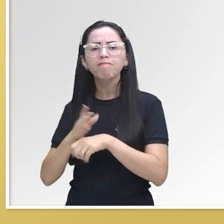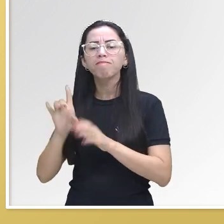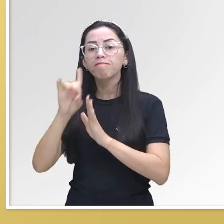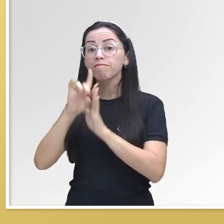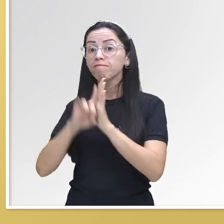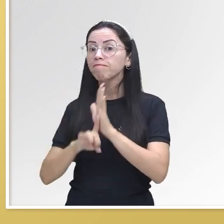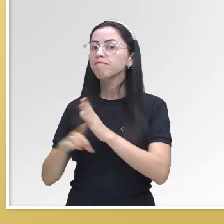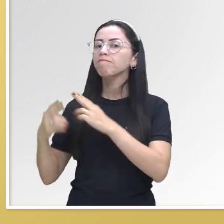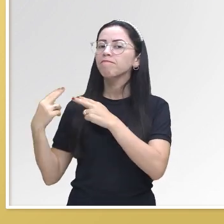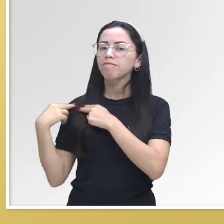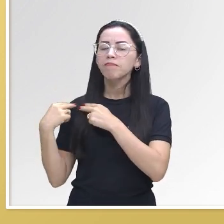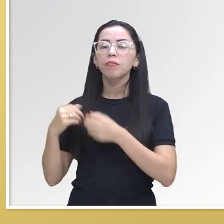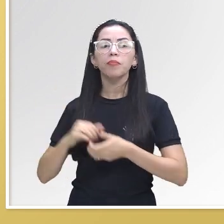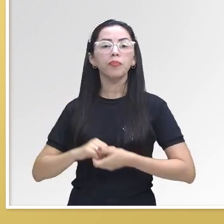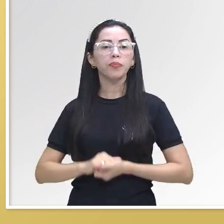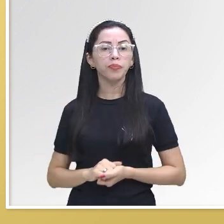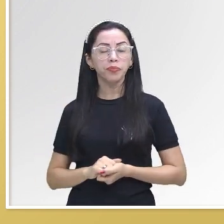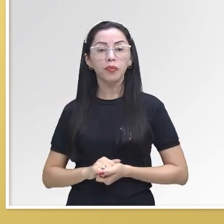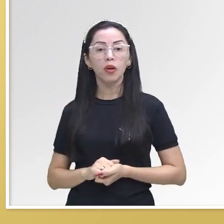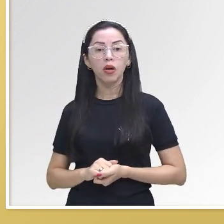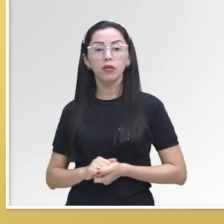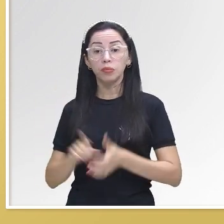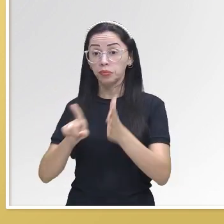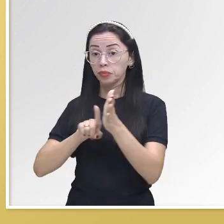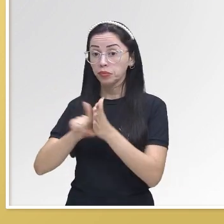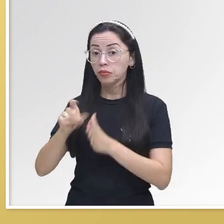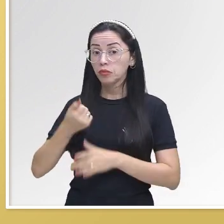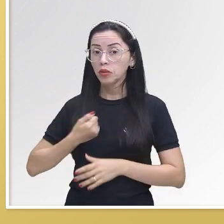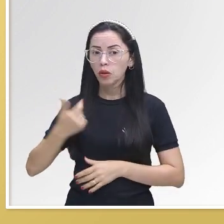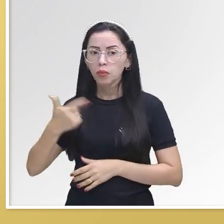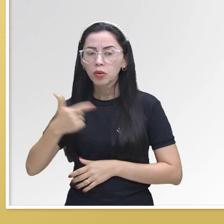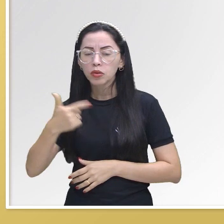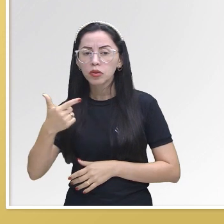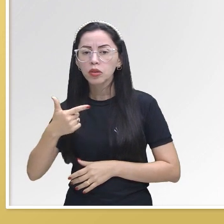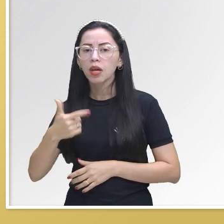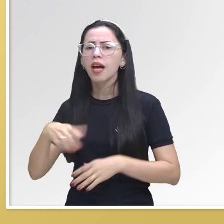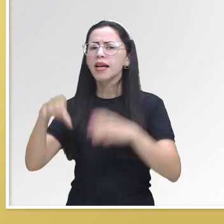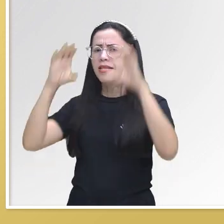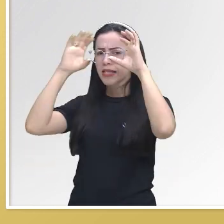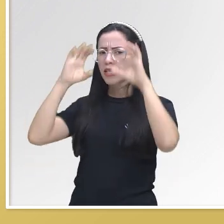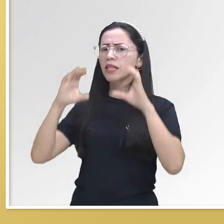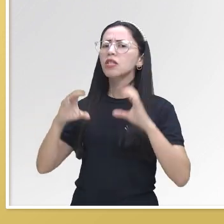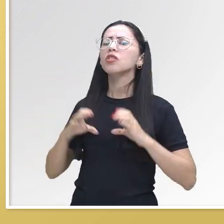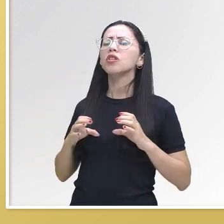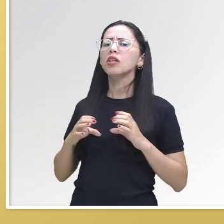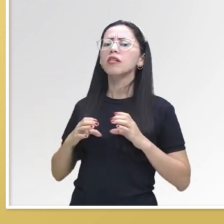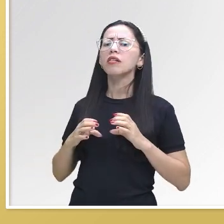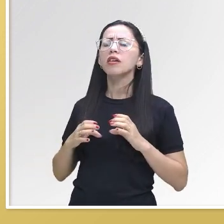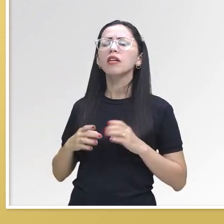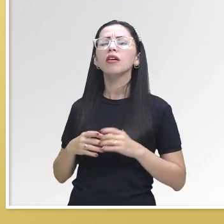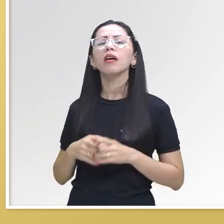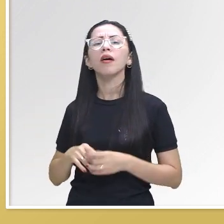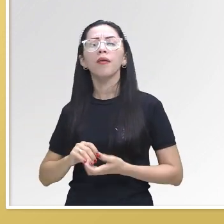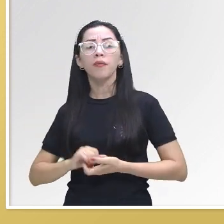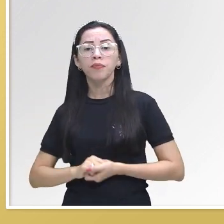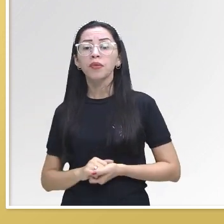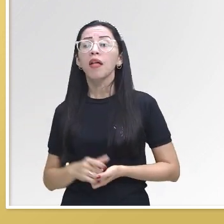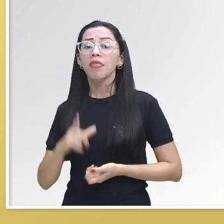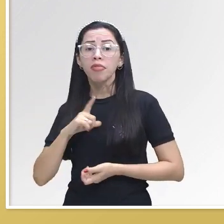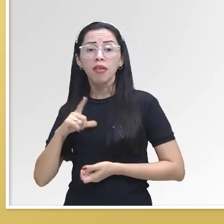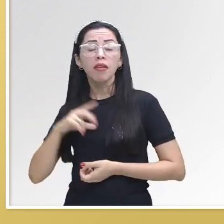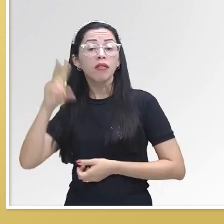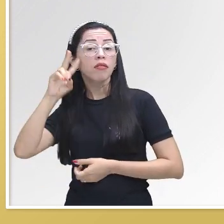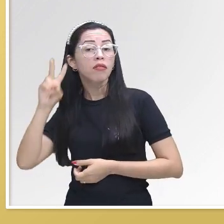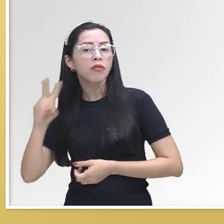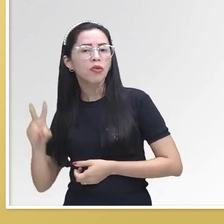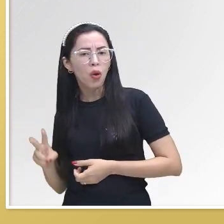2. A cidadania é uma conquista diária, mas ela também tem sua história. São conquistas